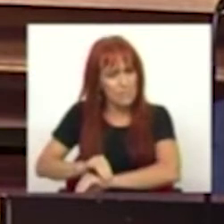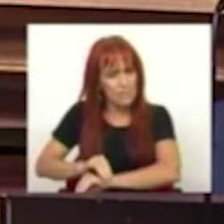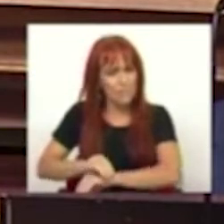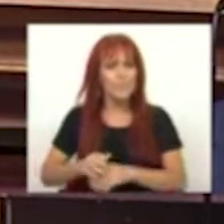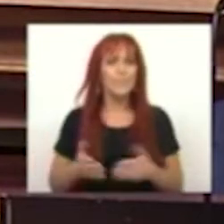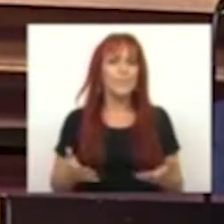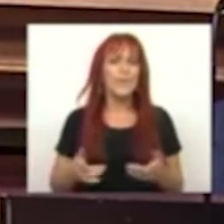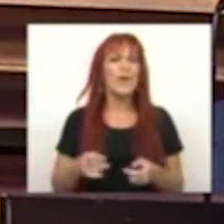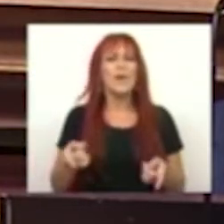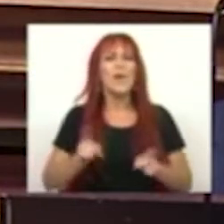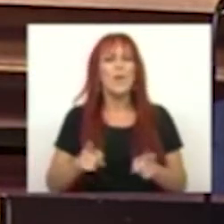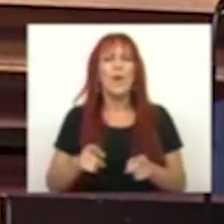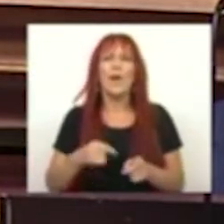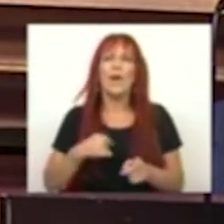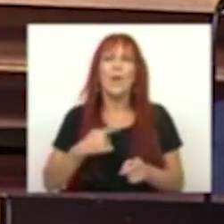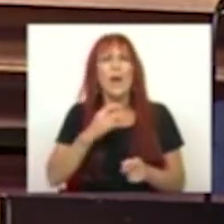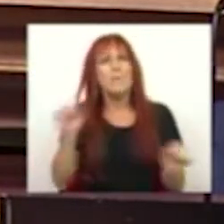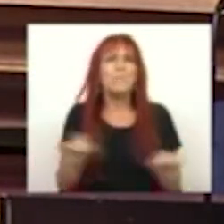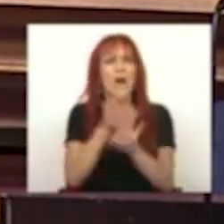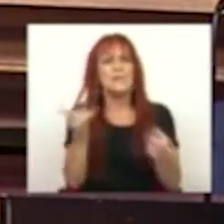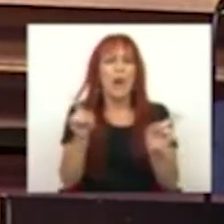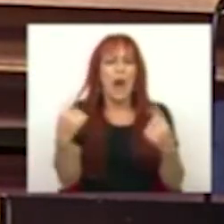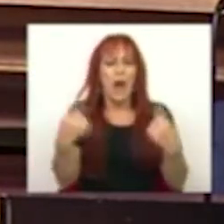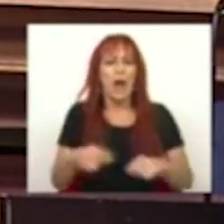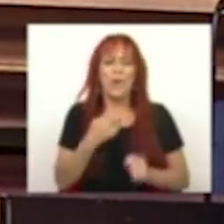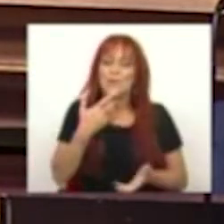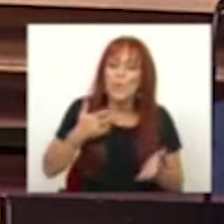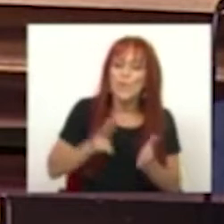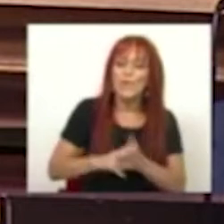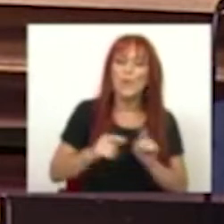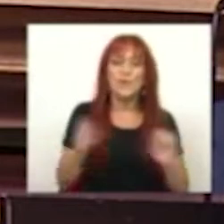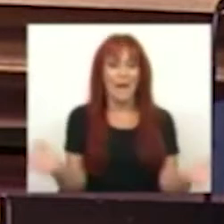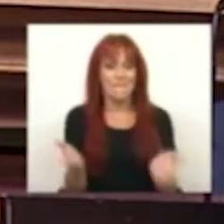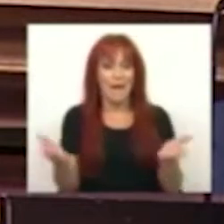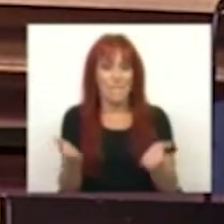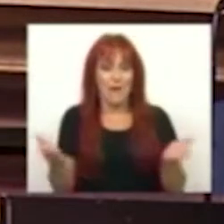natalidade. Não era mais óbvio que um verdadeiro